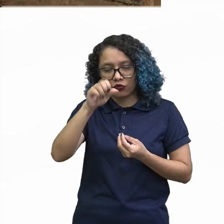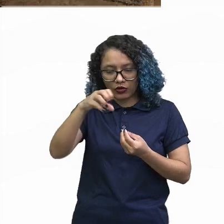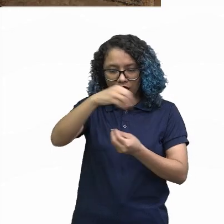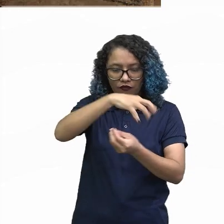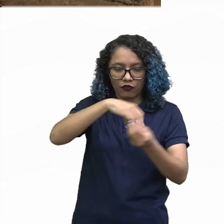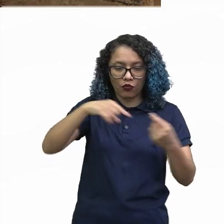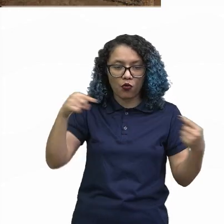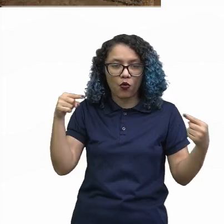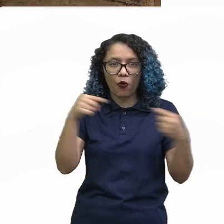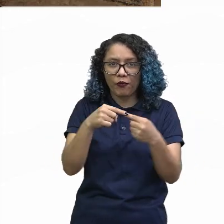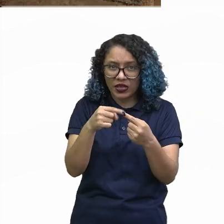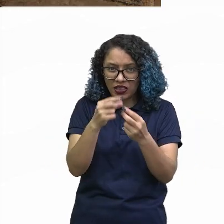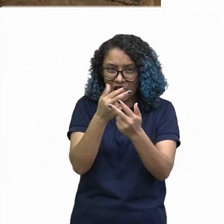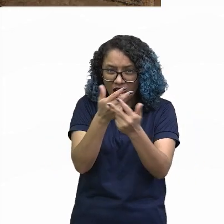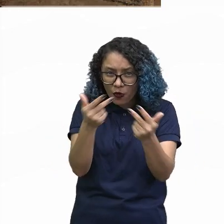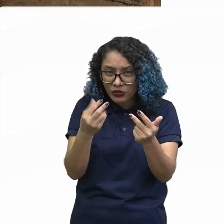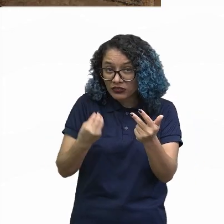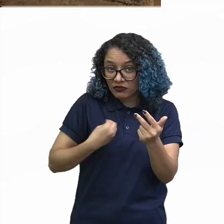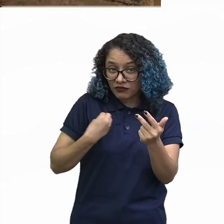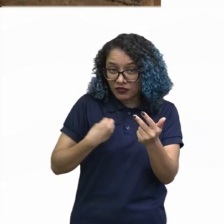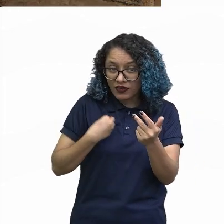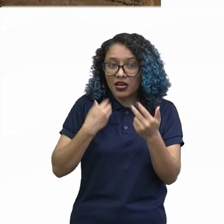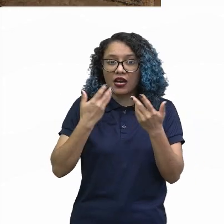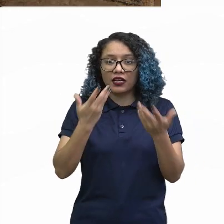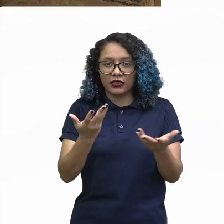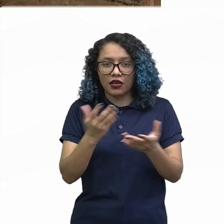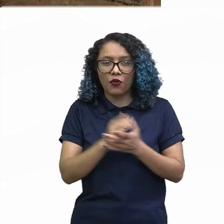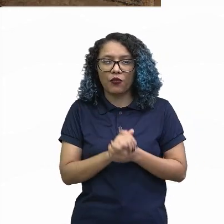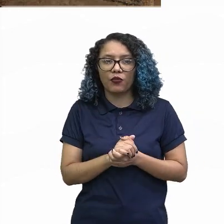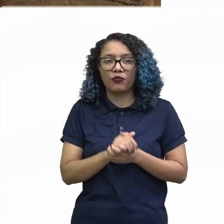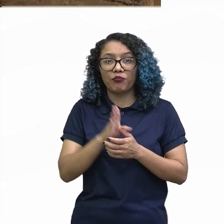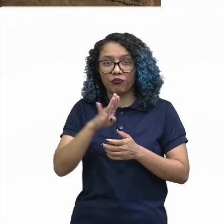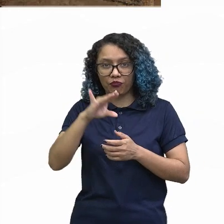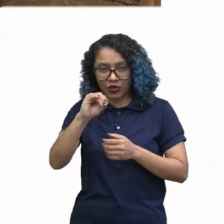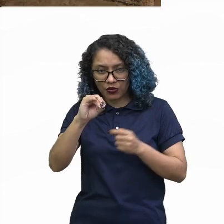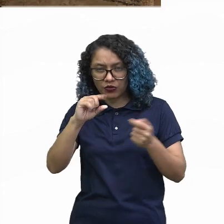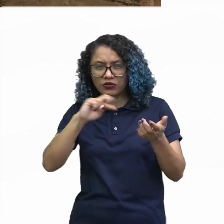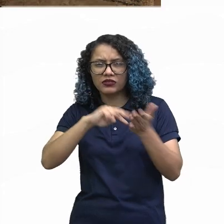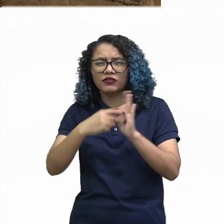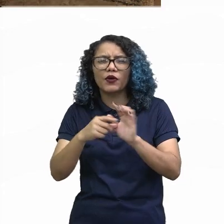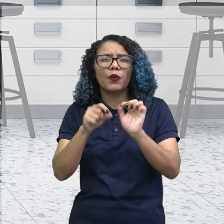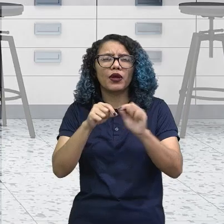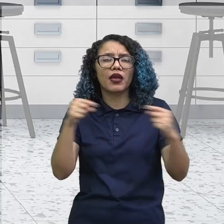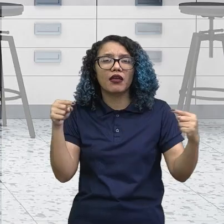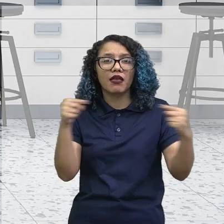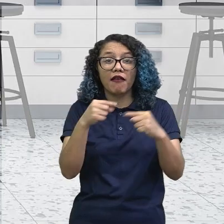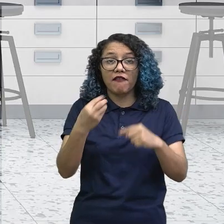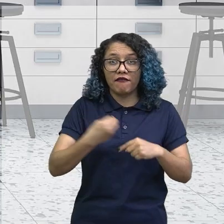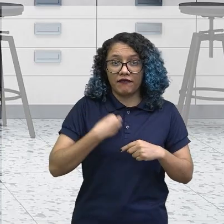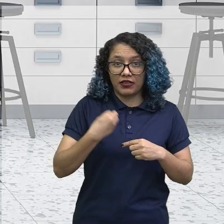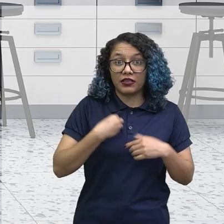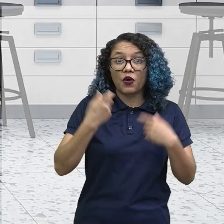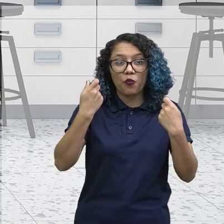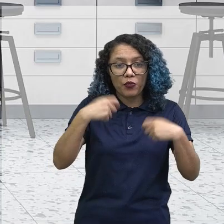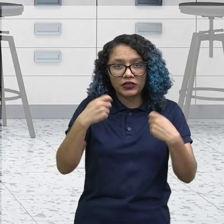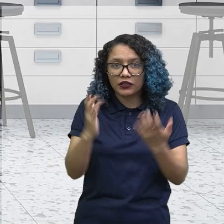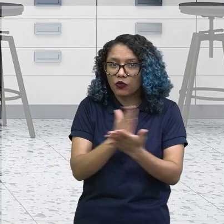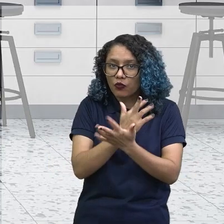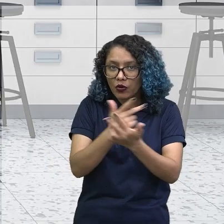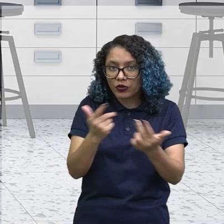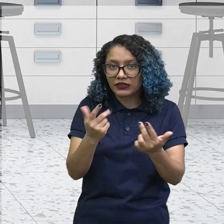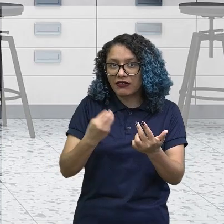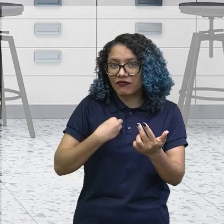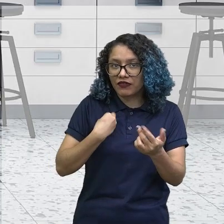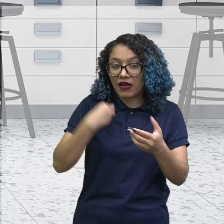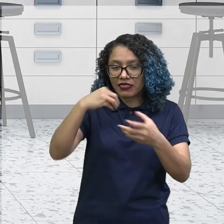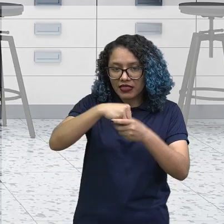Se a gente fala de biotecnologia, a gente já sabe que bio é vida, né? Então, eu tenho que acrescentar algum ser vivo nesse processo, né?